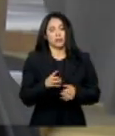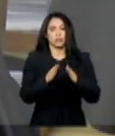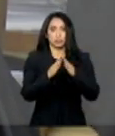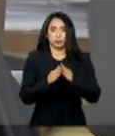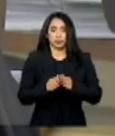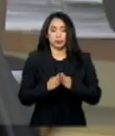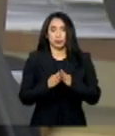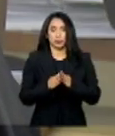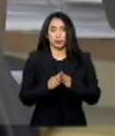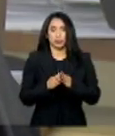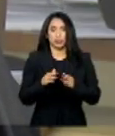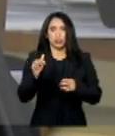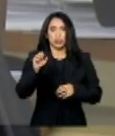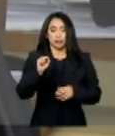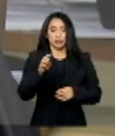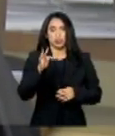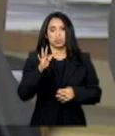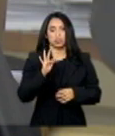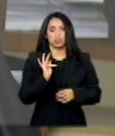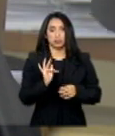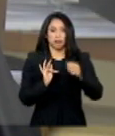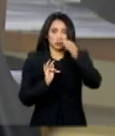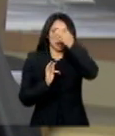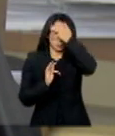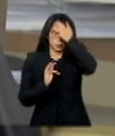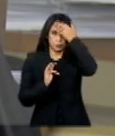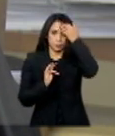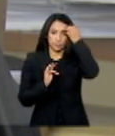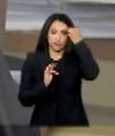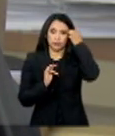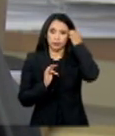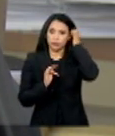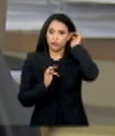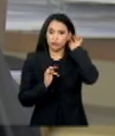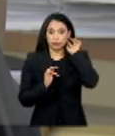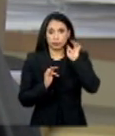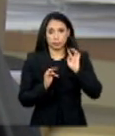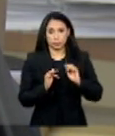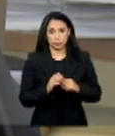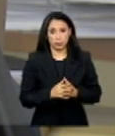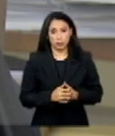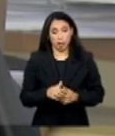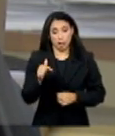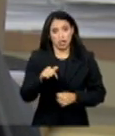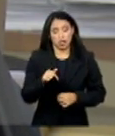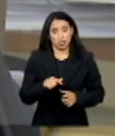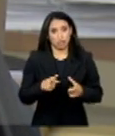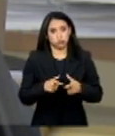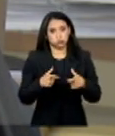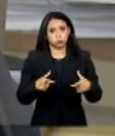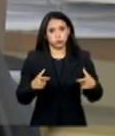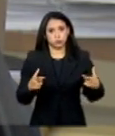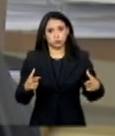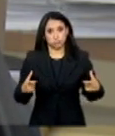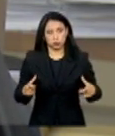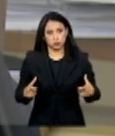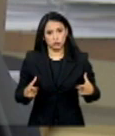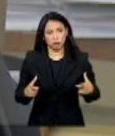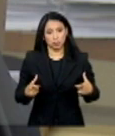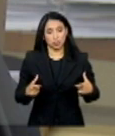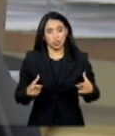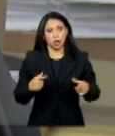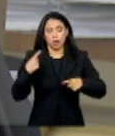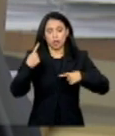totalmente confirmada a minha posição ao cnj a fim de que este órgão amplie suas ações na promoção de políticas